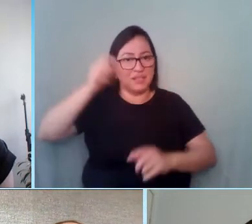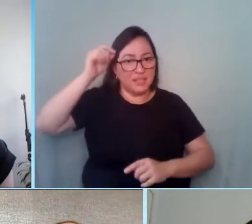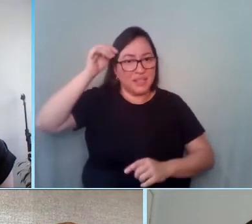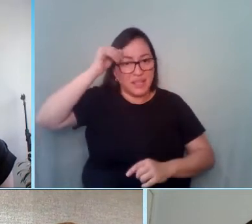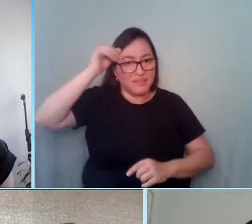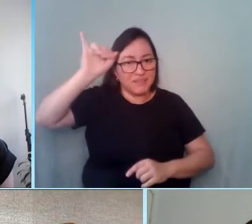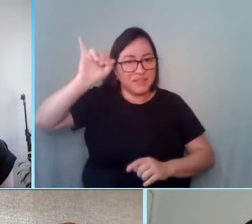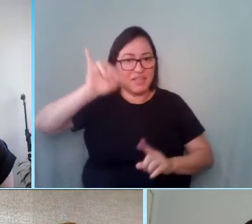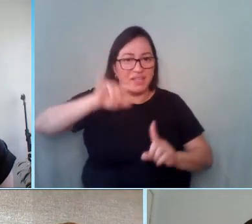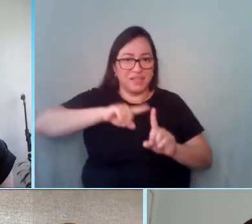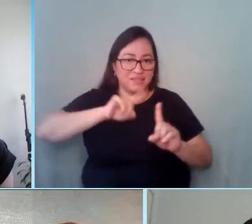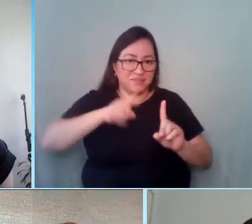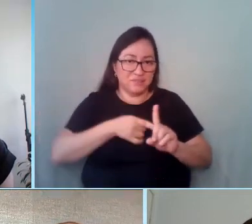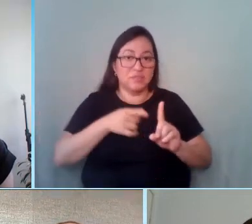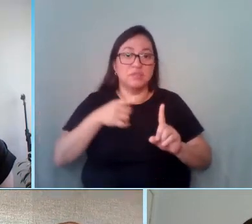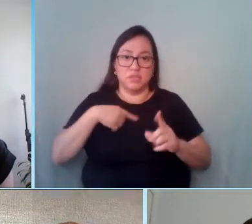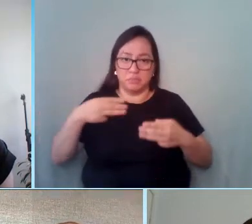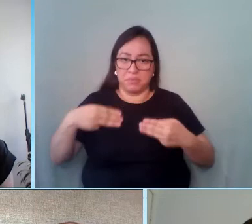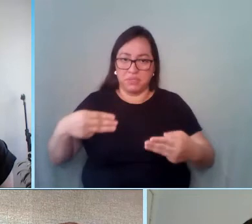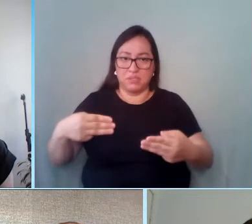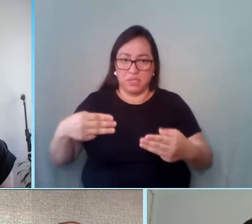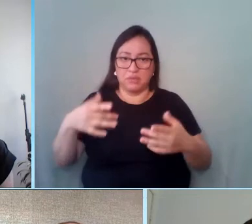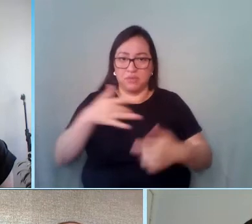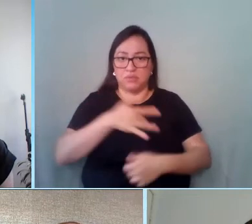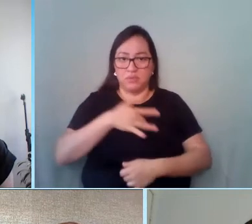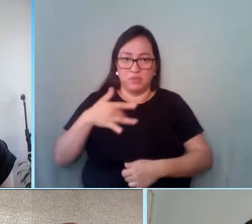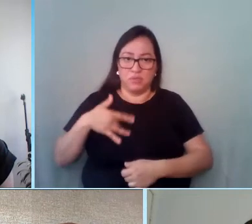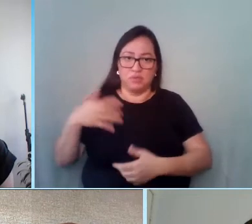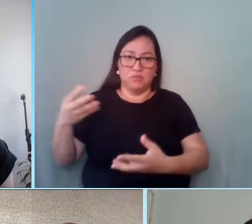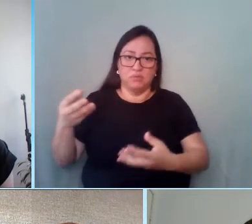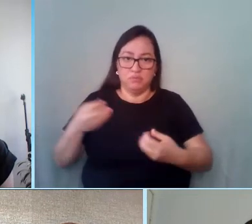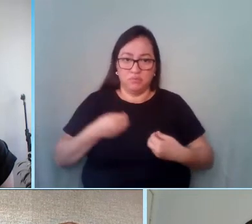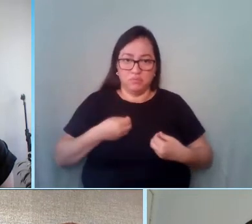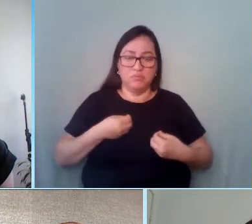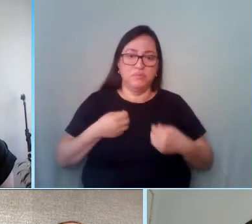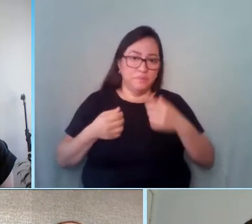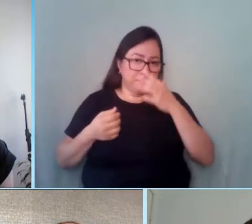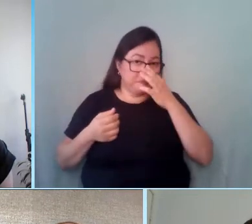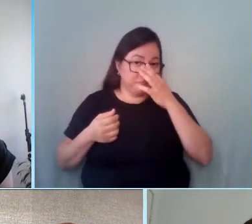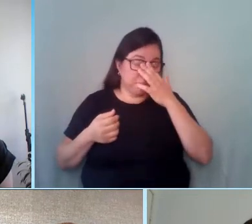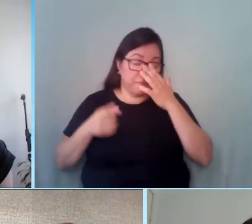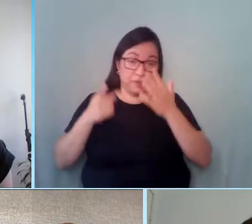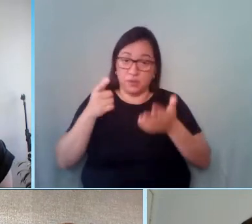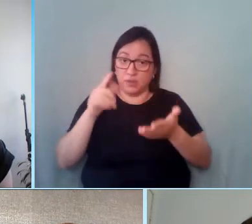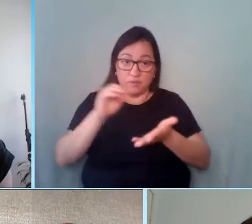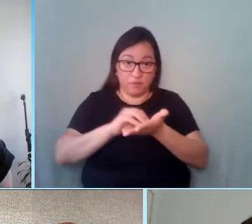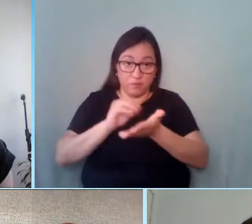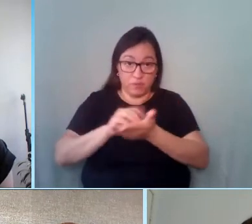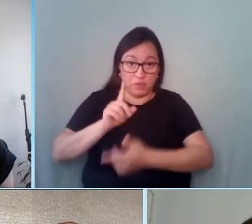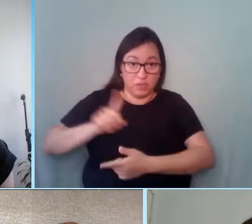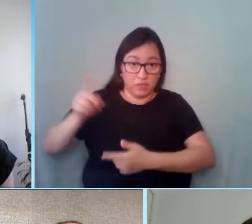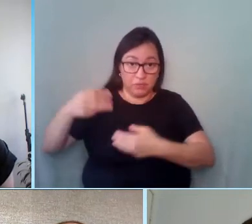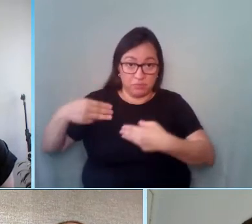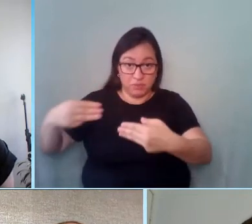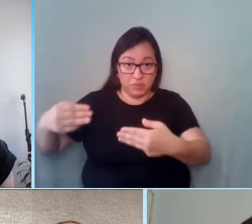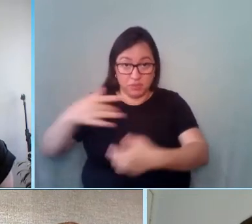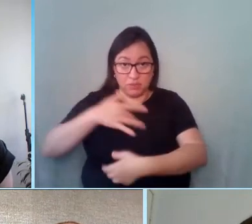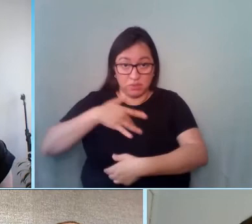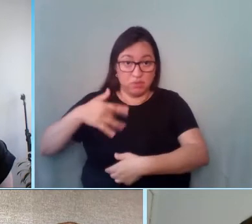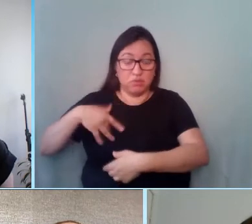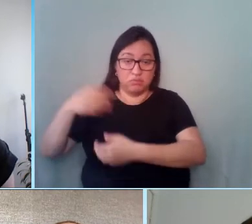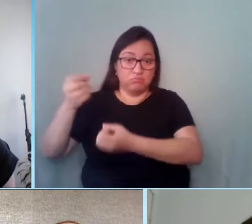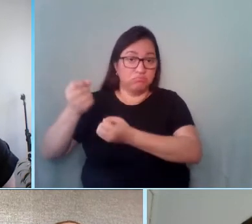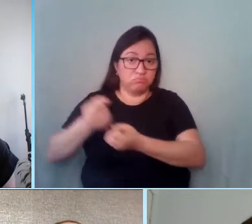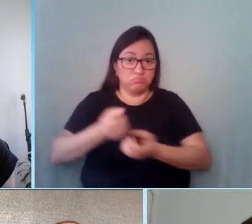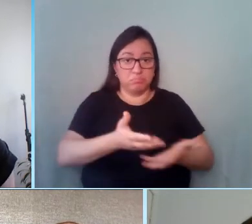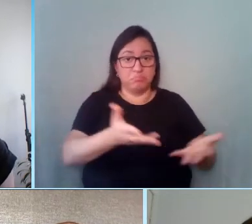vêm pelo Ministério da Saúde e pela rede Cegonha, né? Então, se não tiver faltando no Ministério da Saúde, esse abastecimento deveria estar ok.